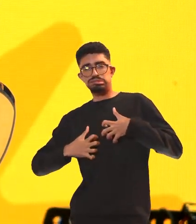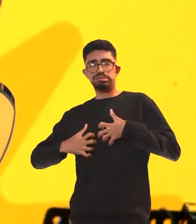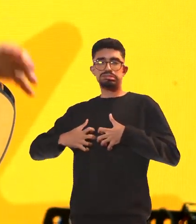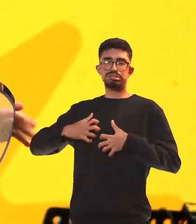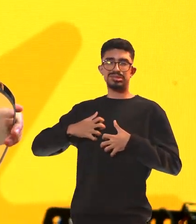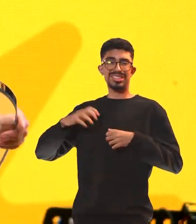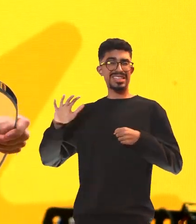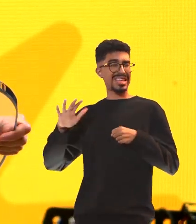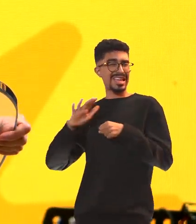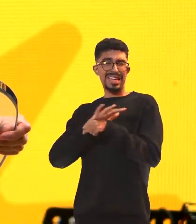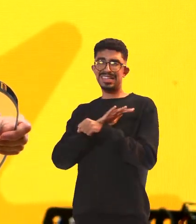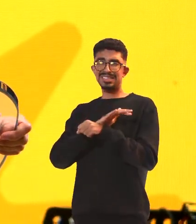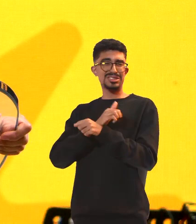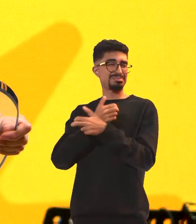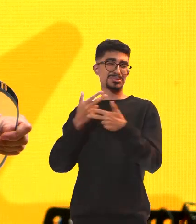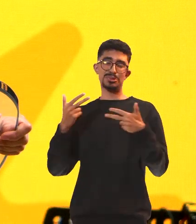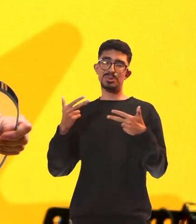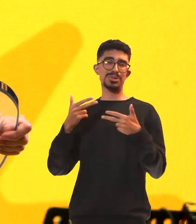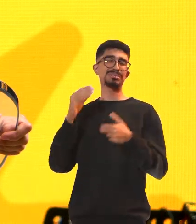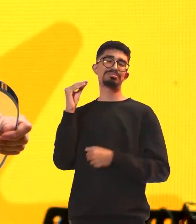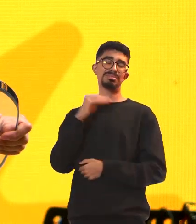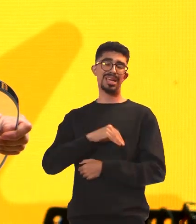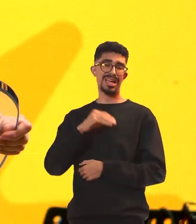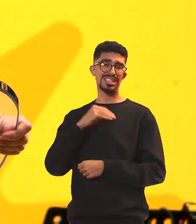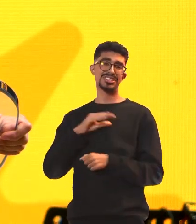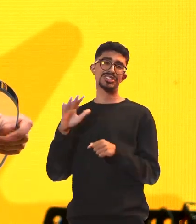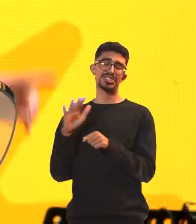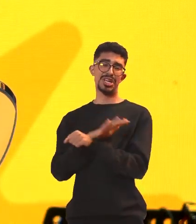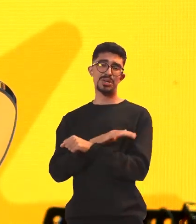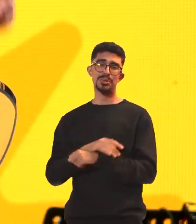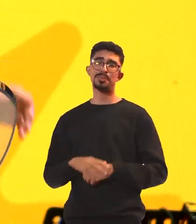sentimentos, de emoções e de intenções que são pecaminosas.